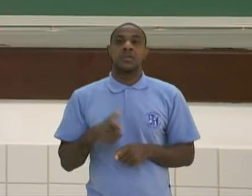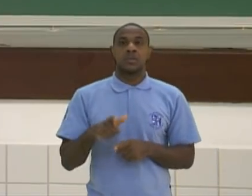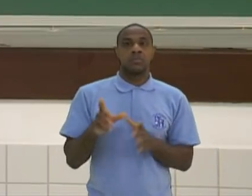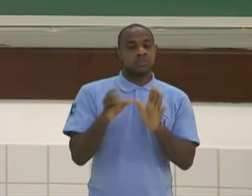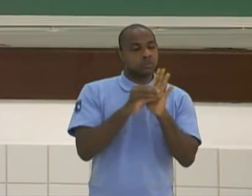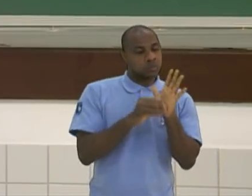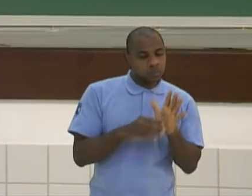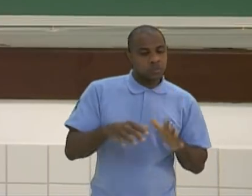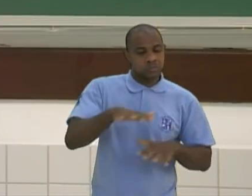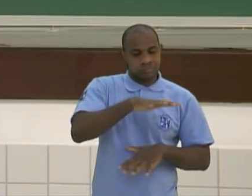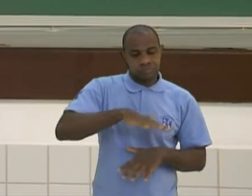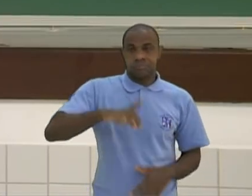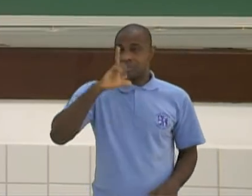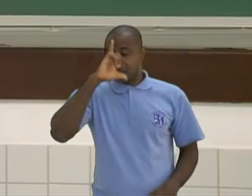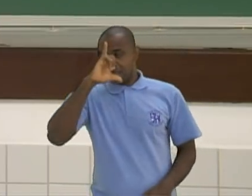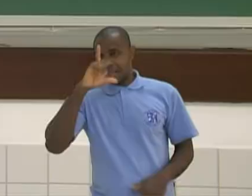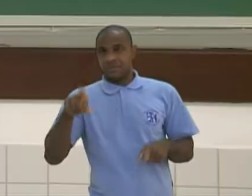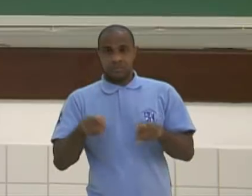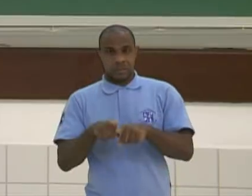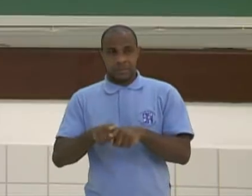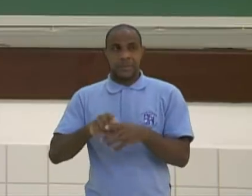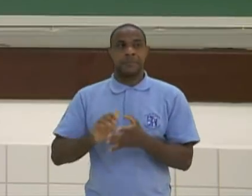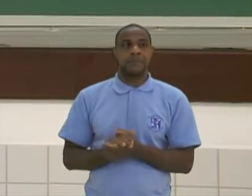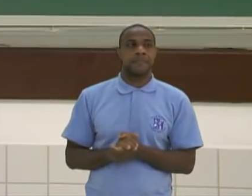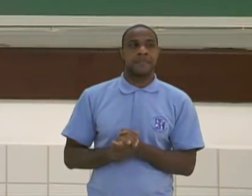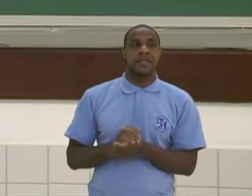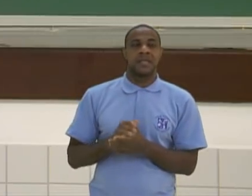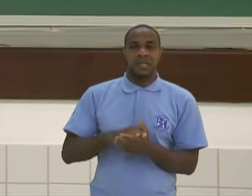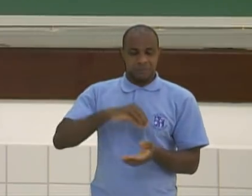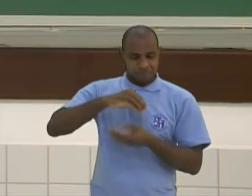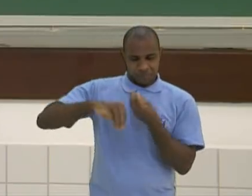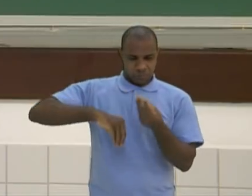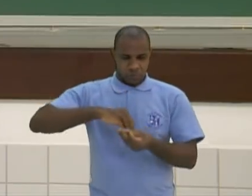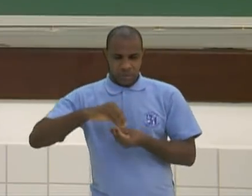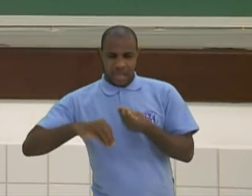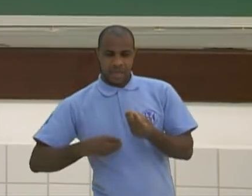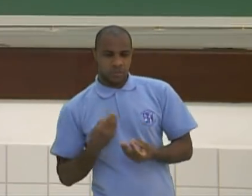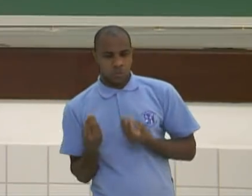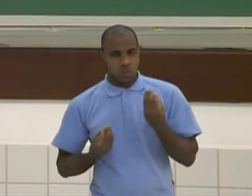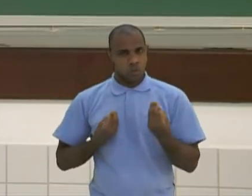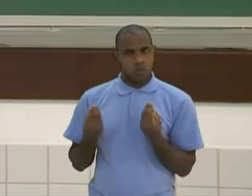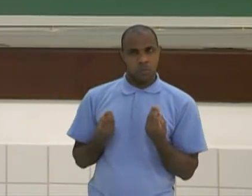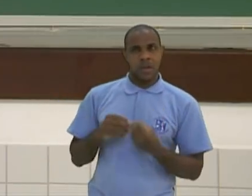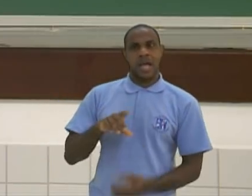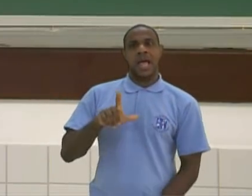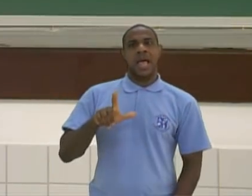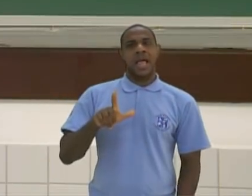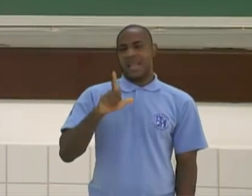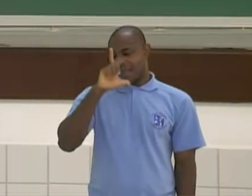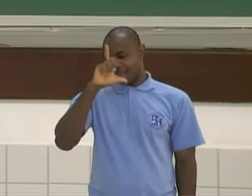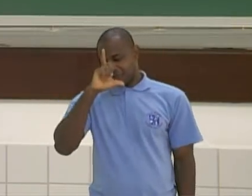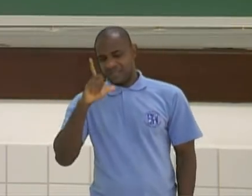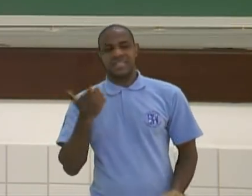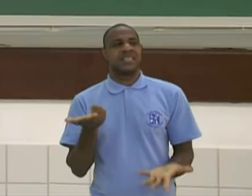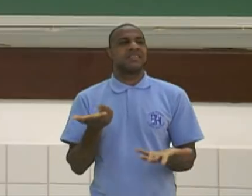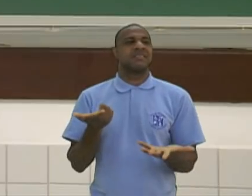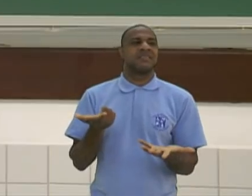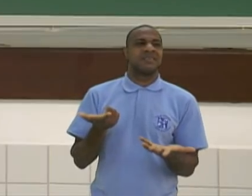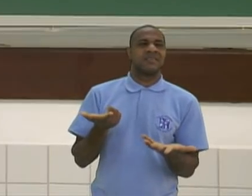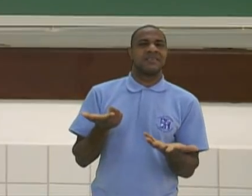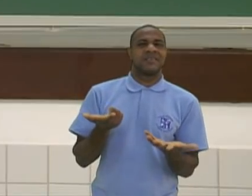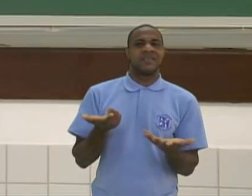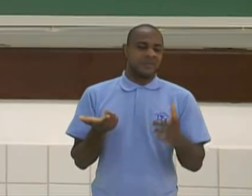conteúdo latino também. Então é esse mundo misturado, né, latino, germânico, romano